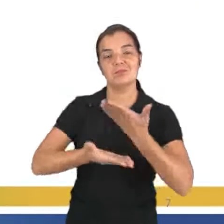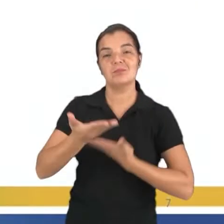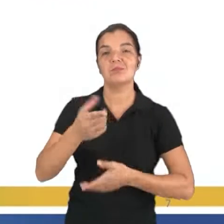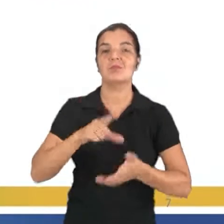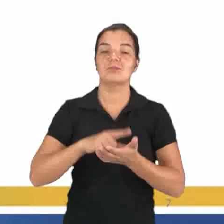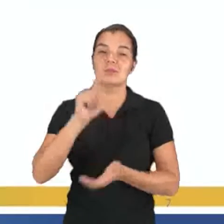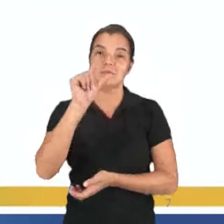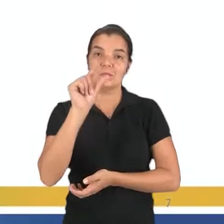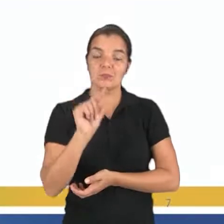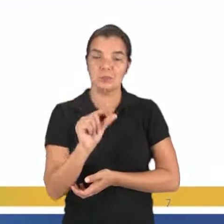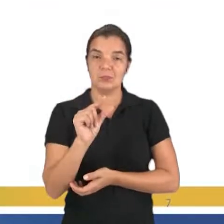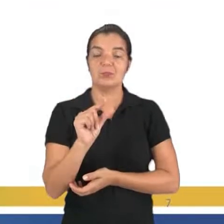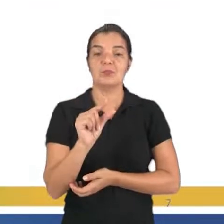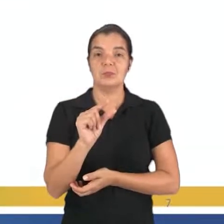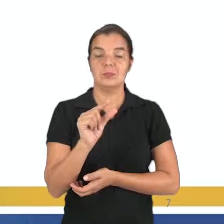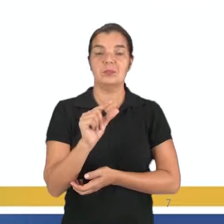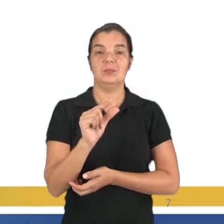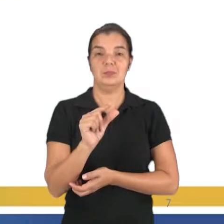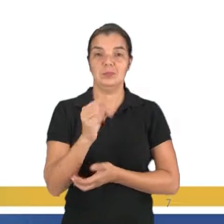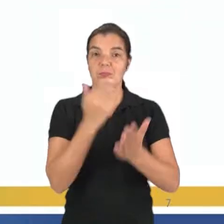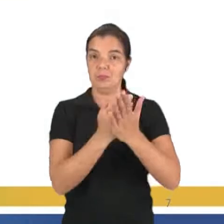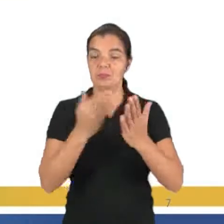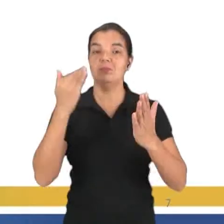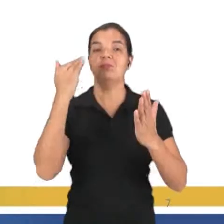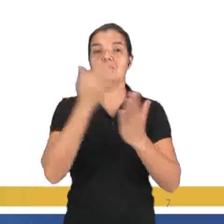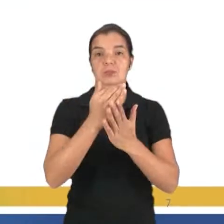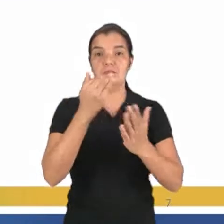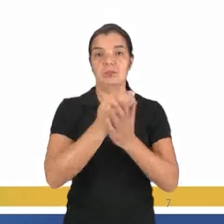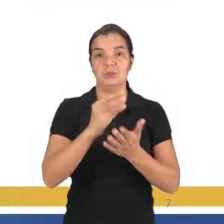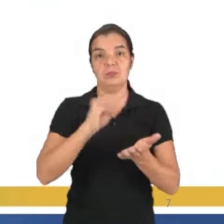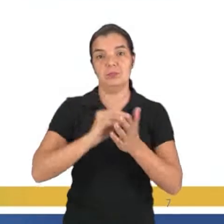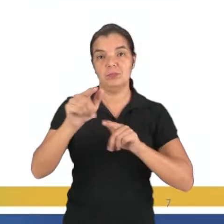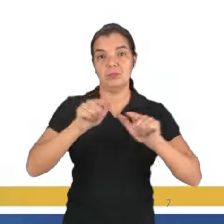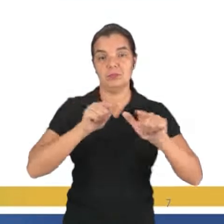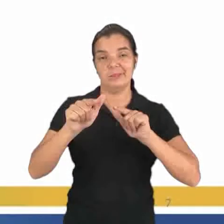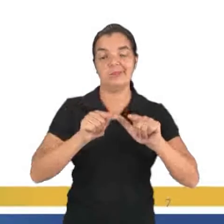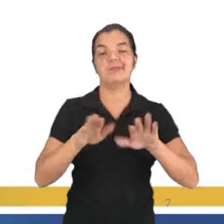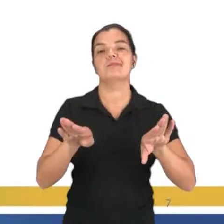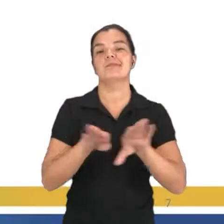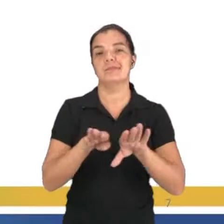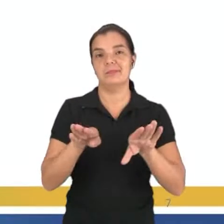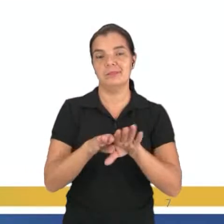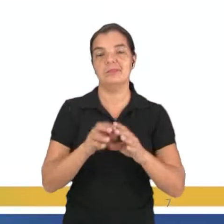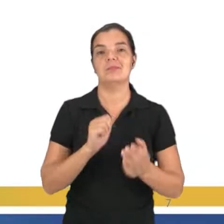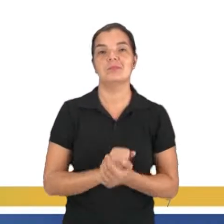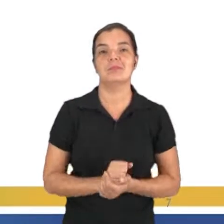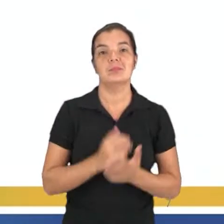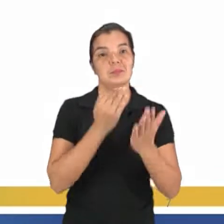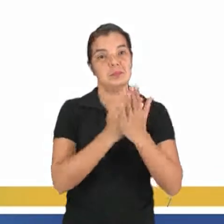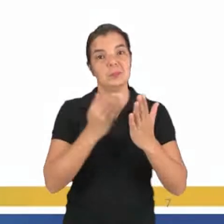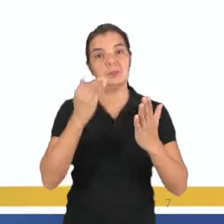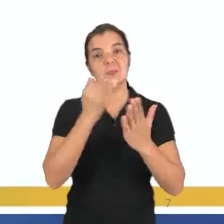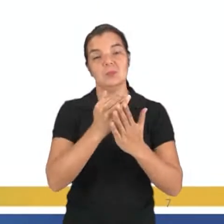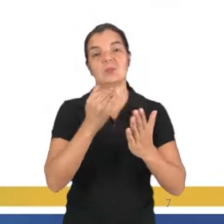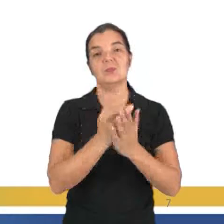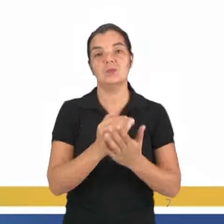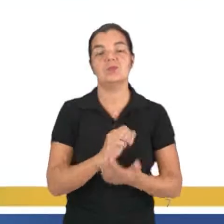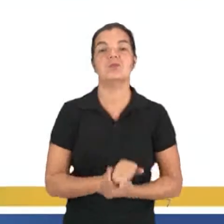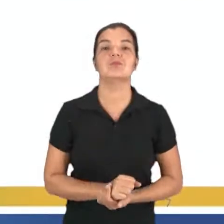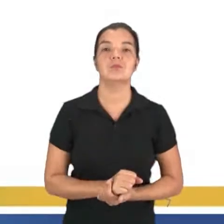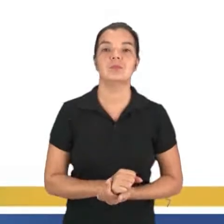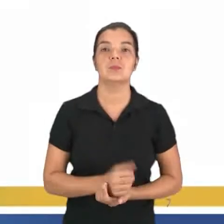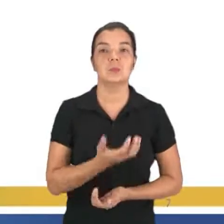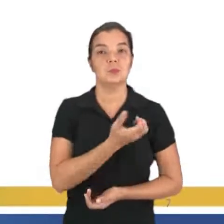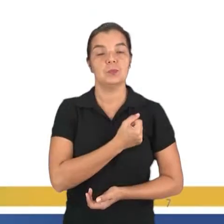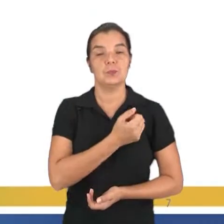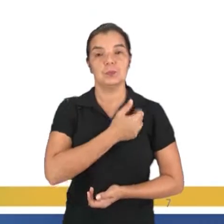há diminuição quando há o aumento do desemprego, consequentemente, aumenta o